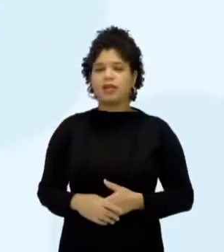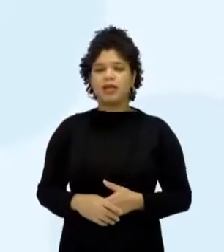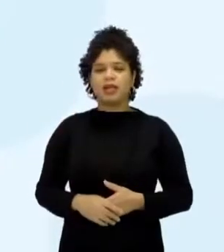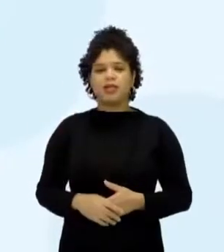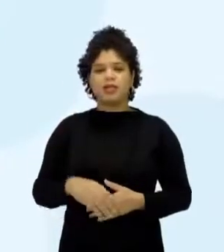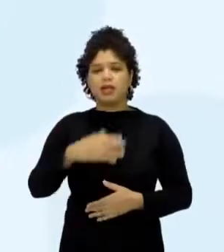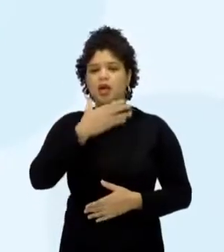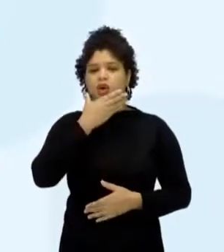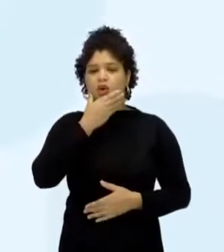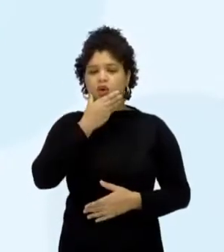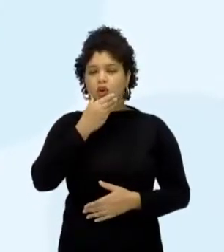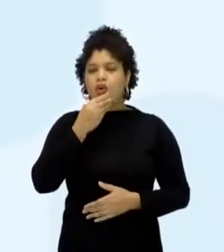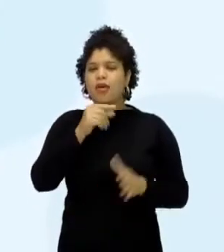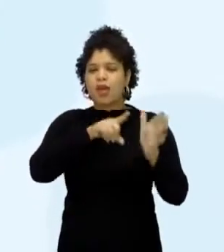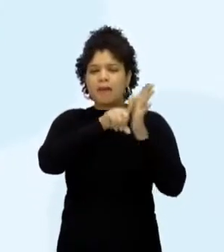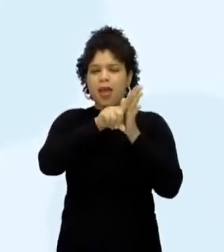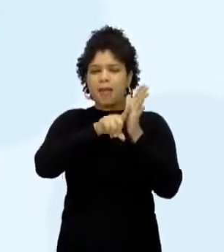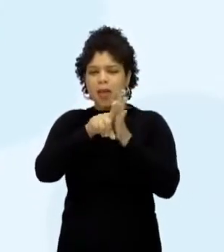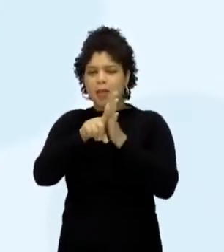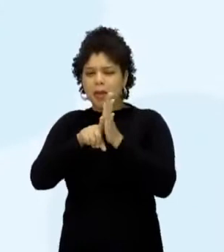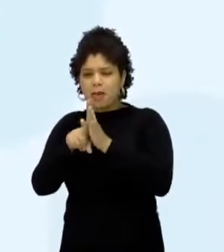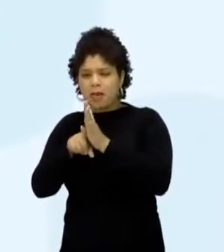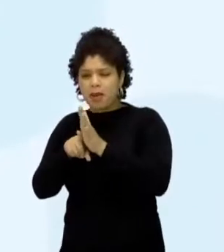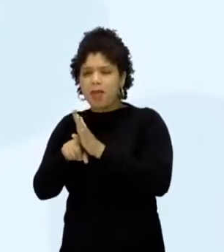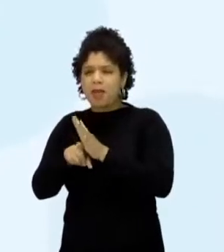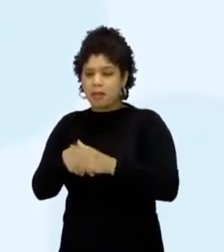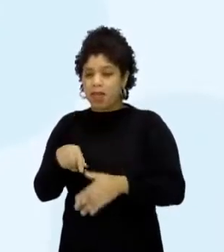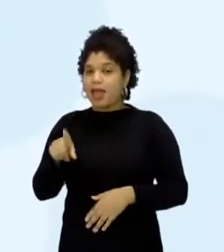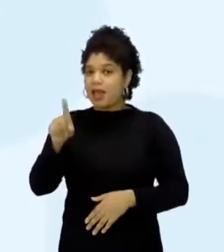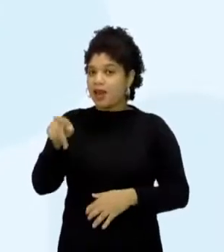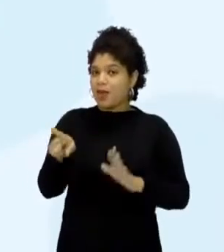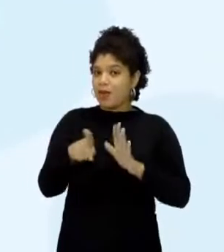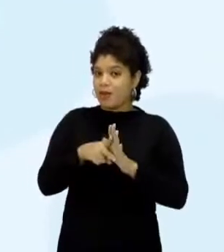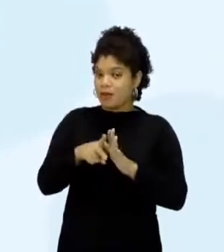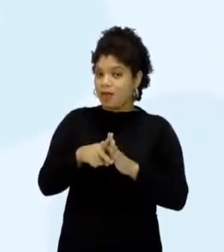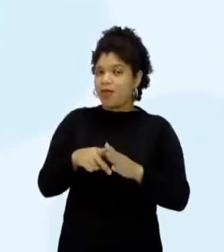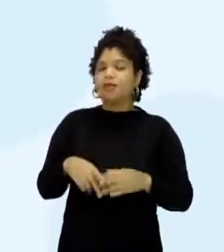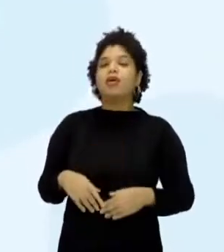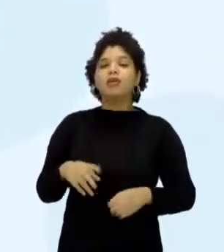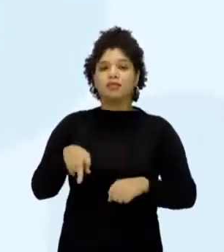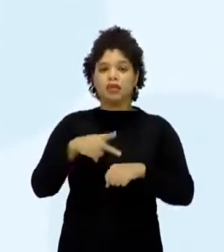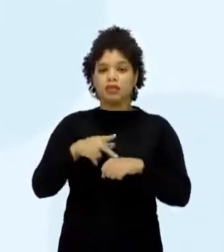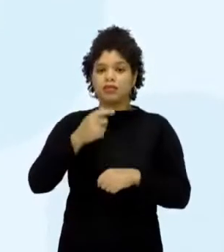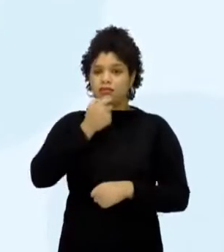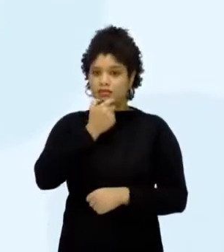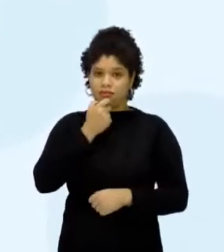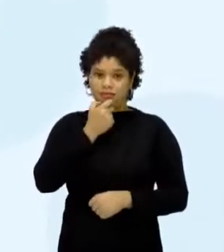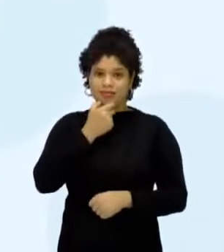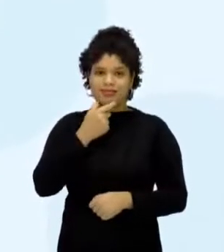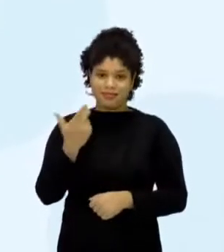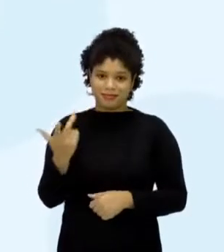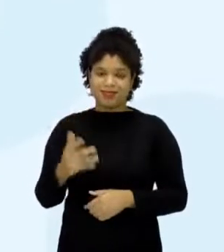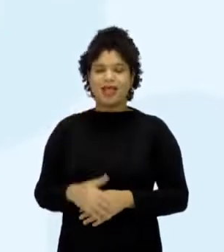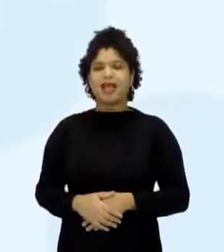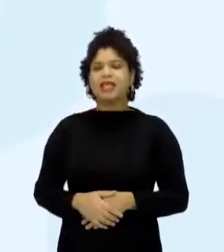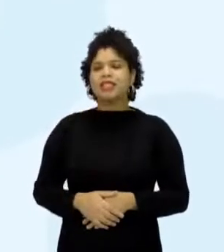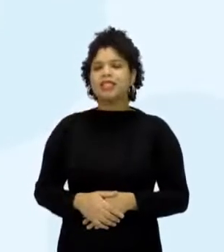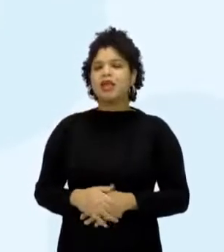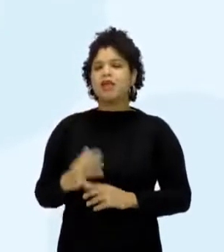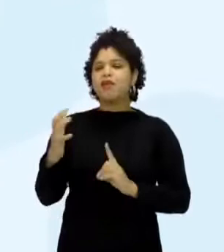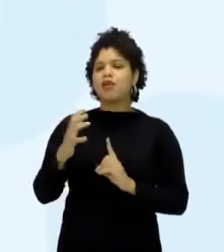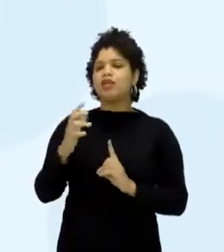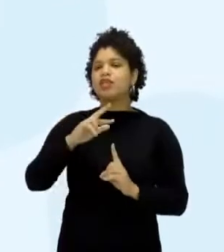naturalista, geólogo e um biólogo, ele era britânico. E olha só, ele foi muito influenciado pelos trabalhos